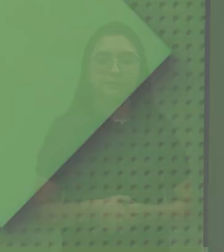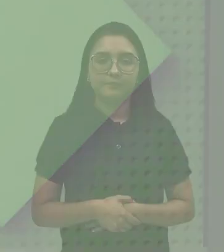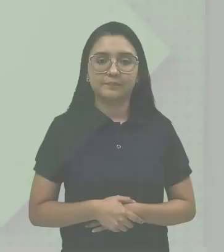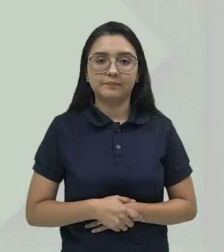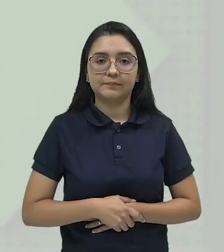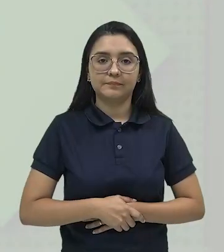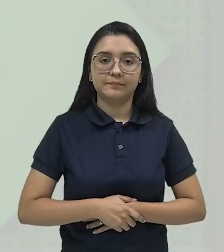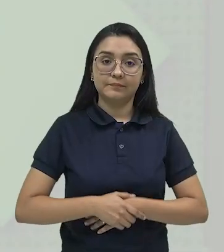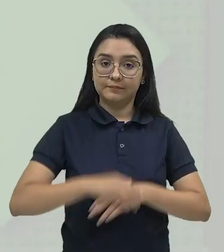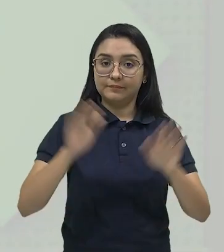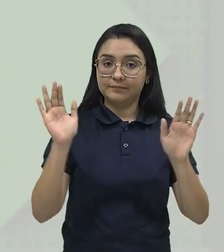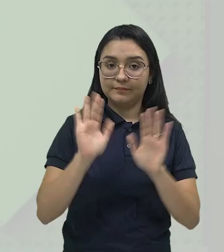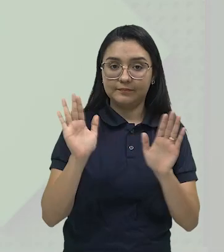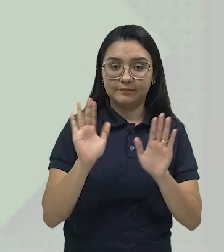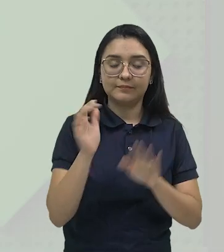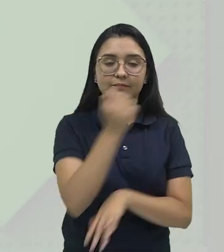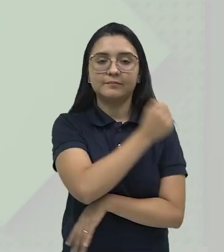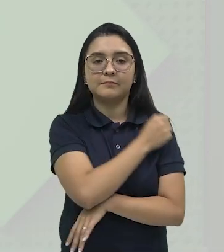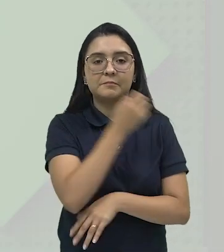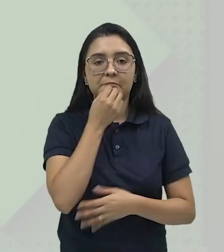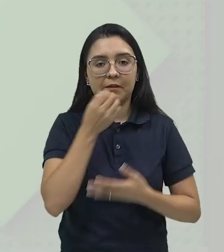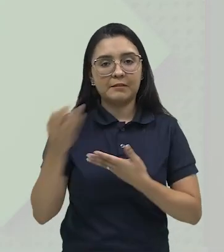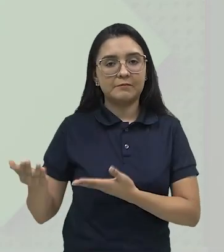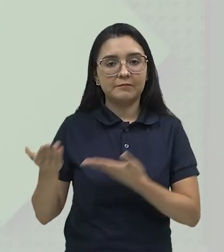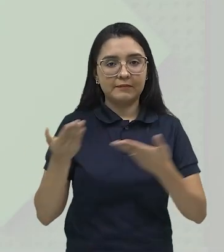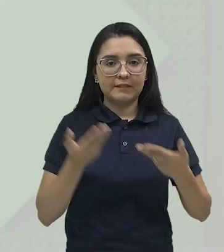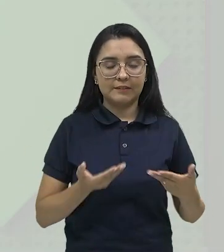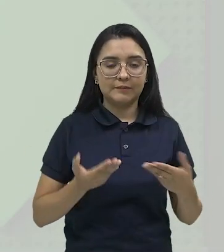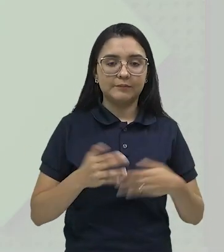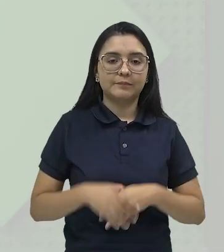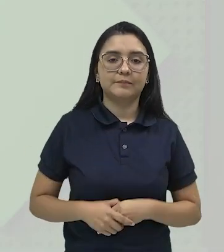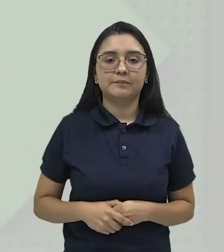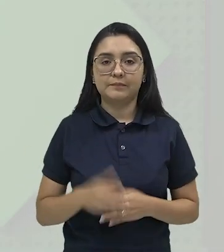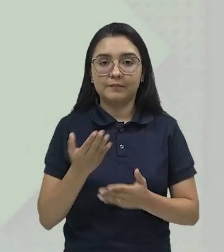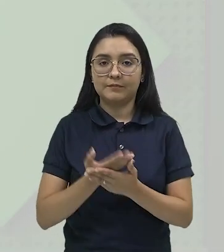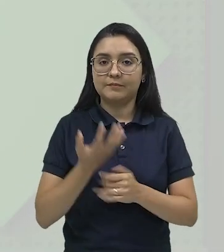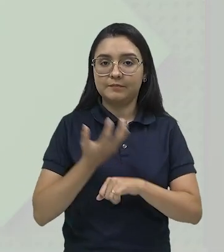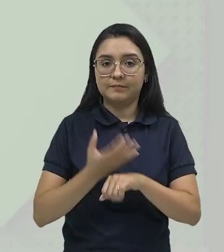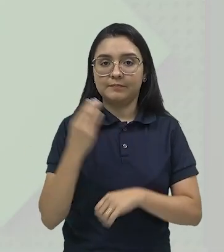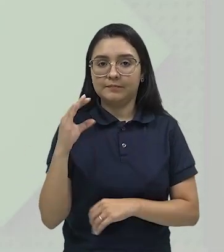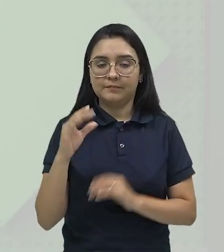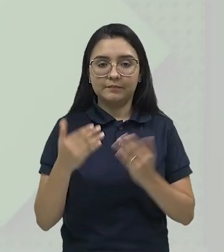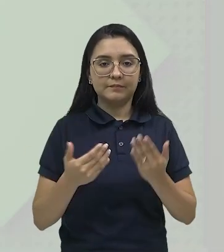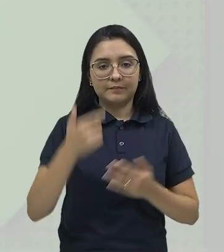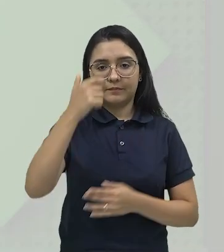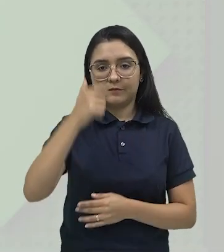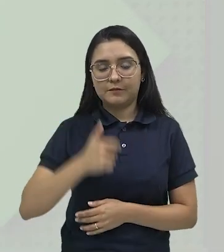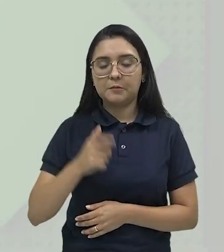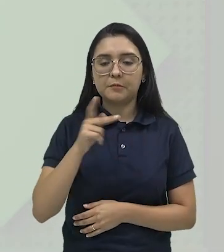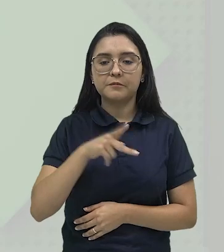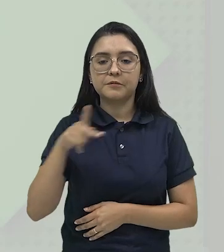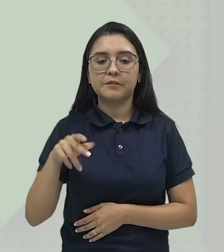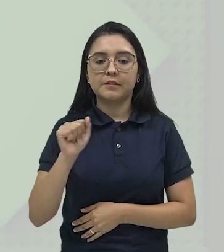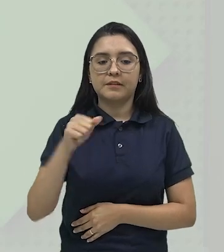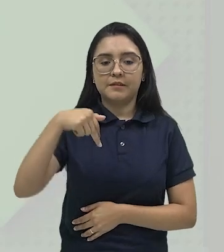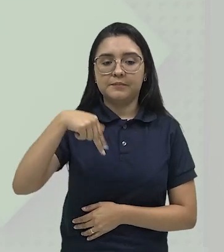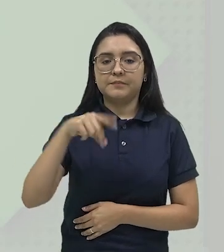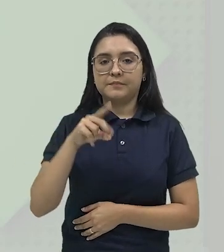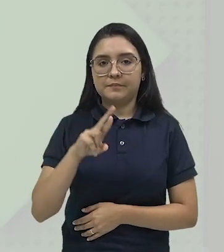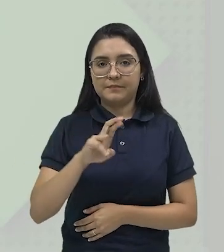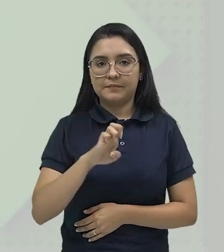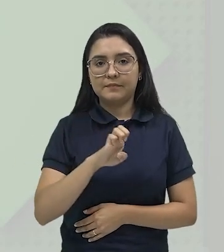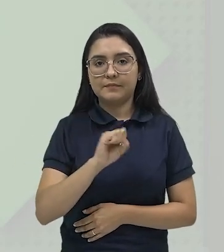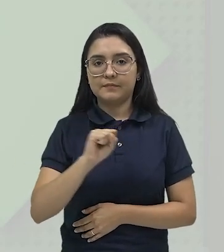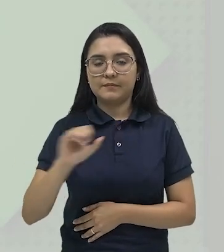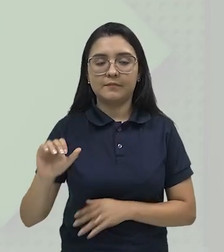Olá, alunos do 8º ano, sejam muito bem-vindos a mais uma aula de ciências. Sou a professora Andressa Primavera e nesse momento